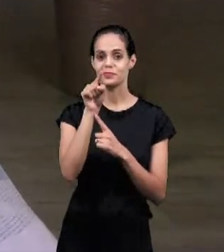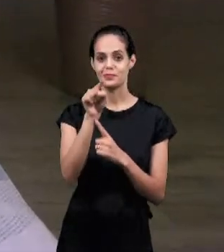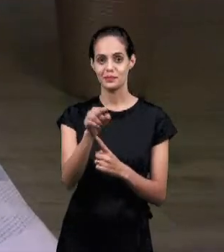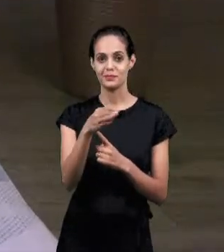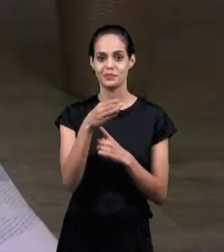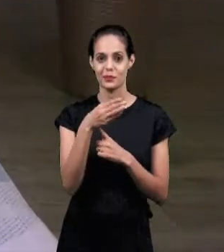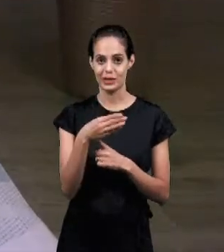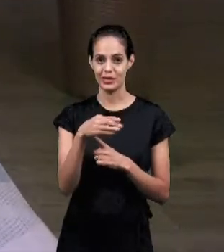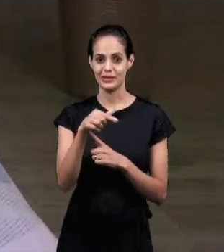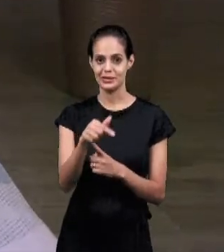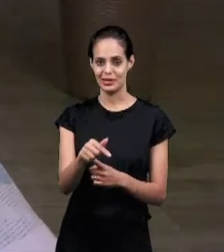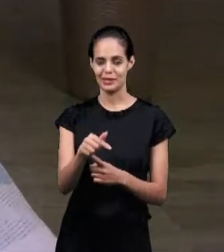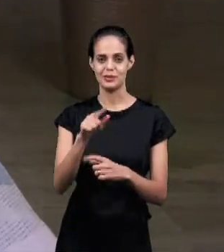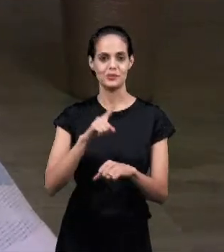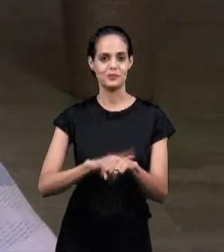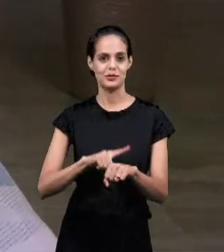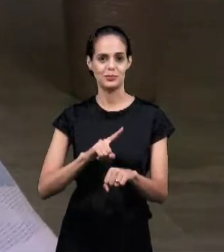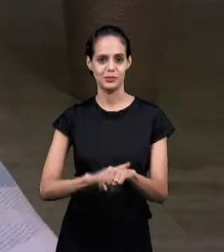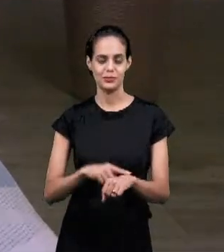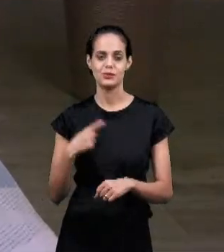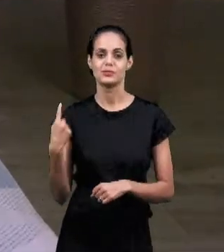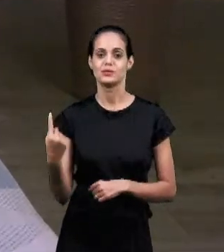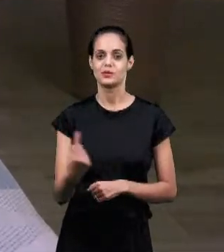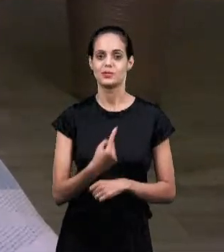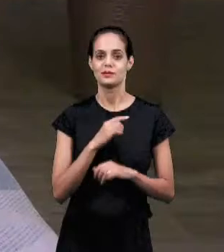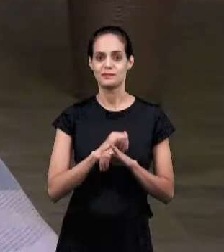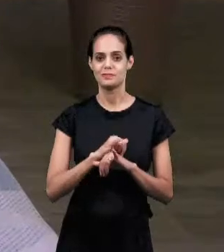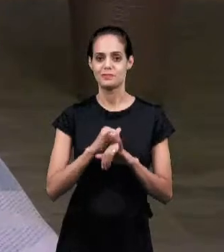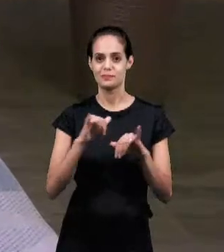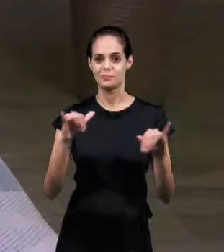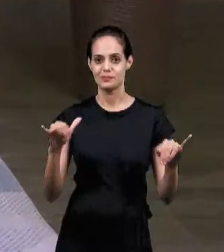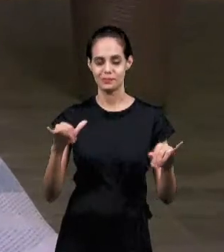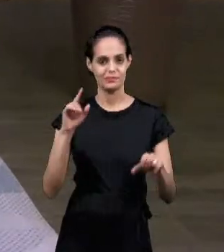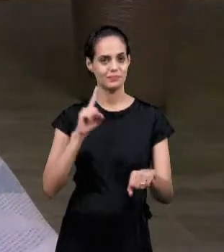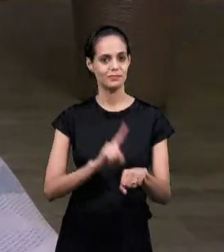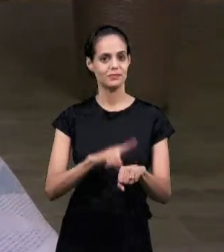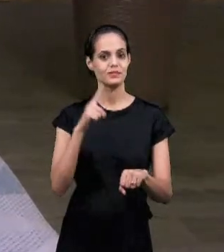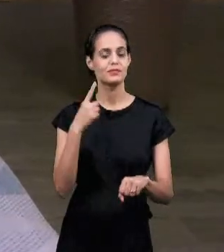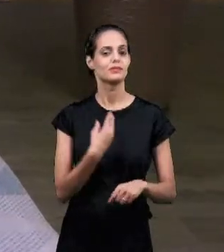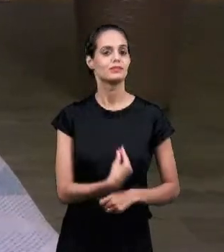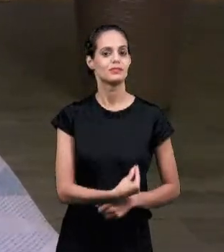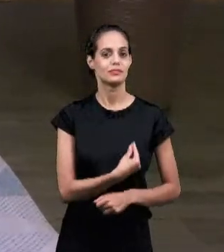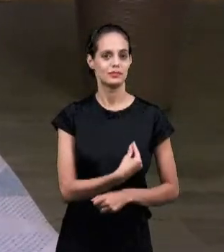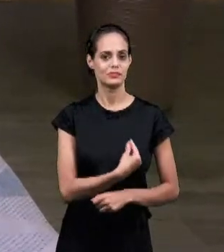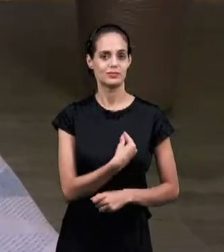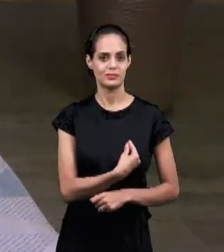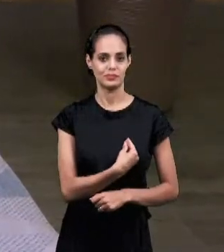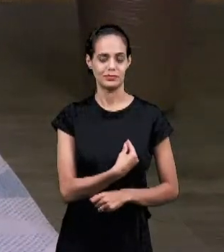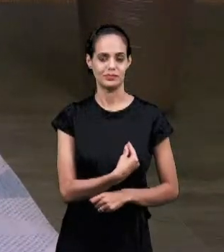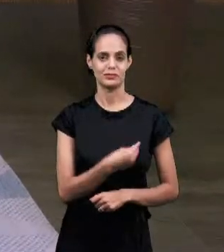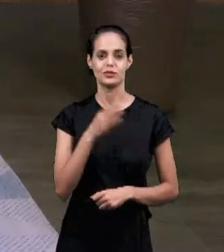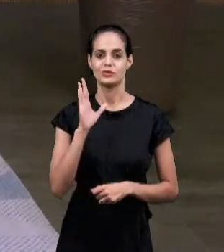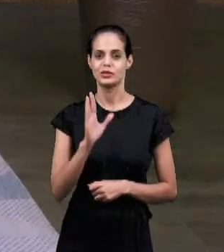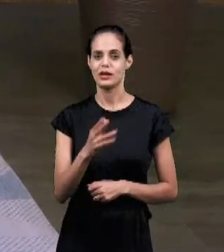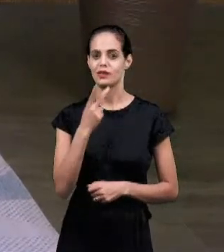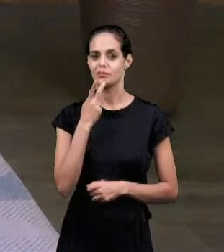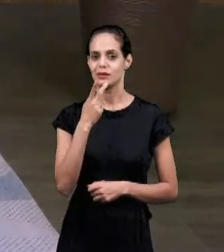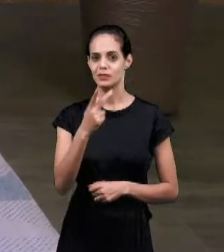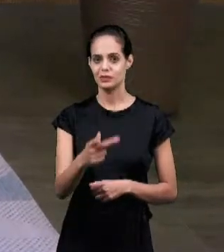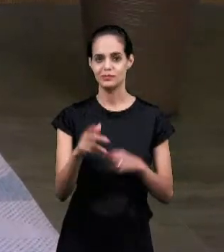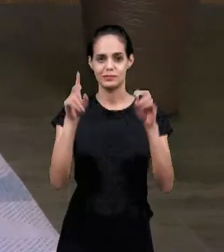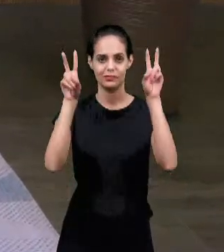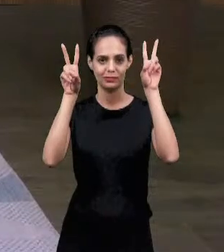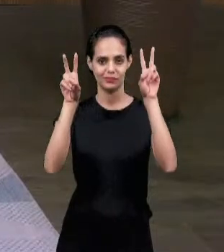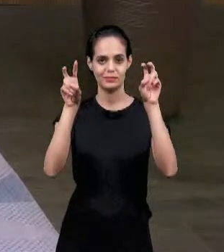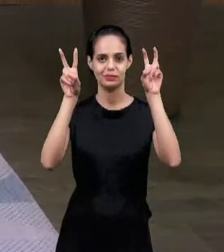7 horas e 47 minutos, nós estamos falando ao vivo. O pastor Alexandre Brasil já falou um pouquinho sobre o assunto que vai ser tratado, sobre